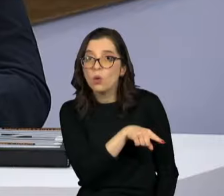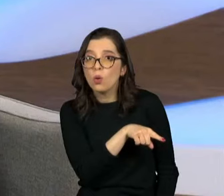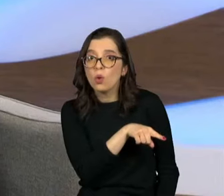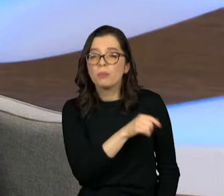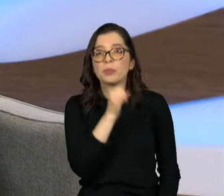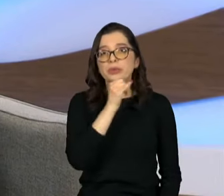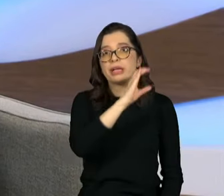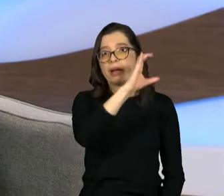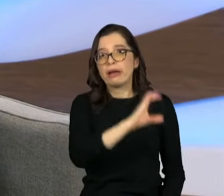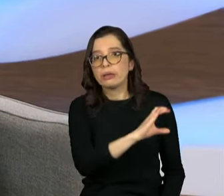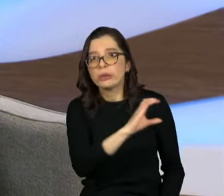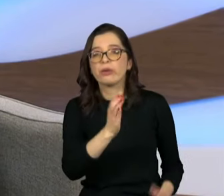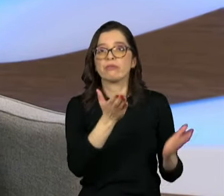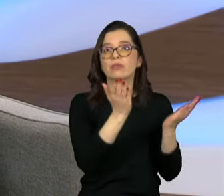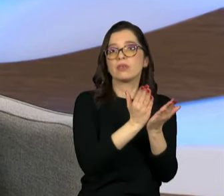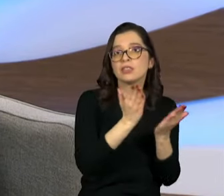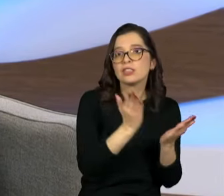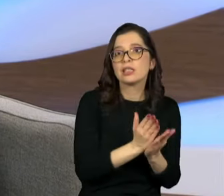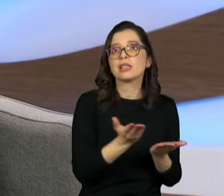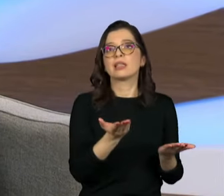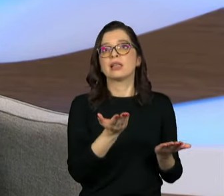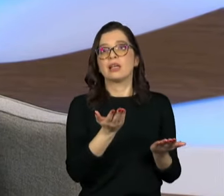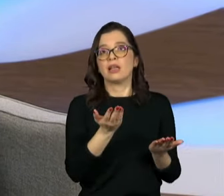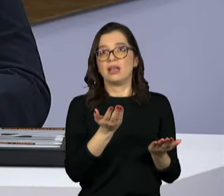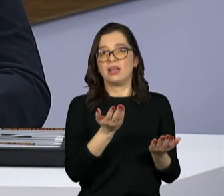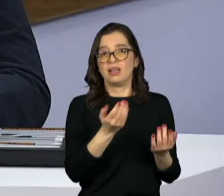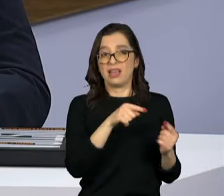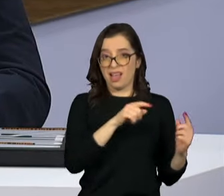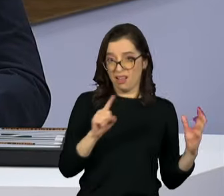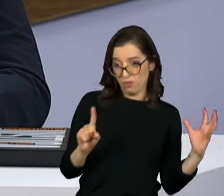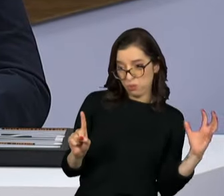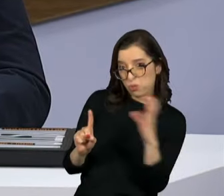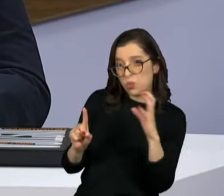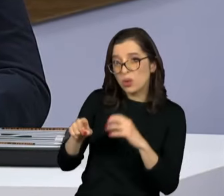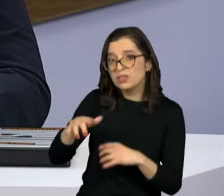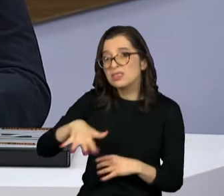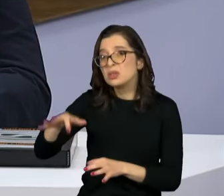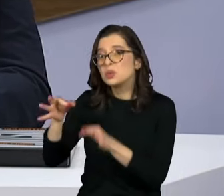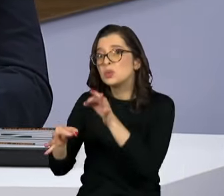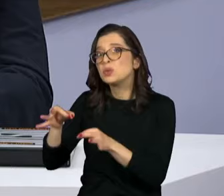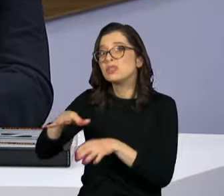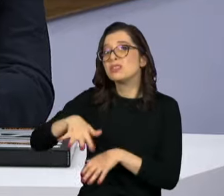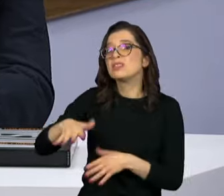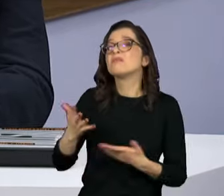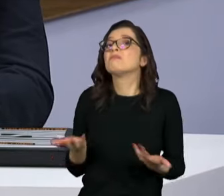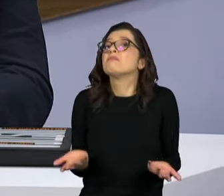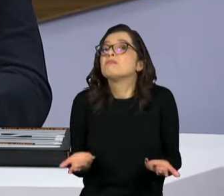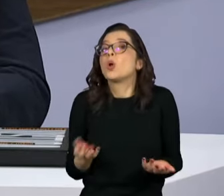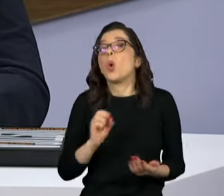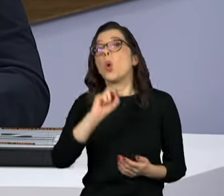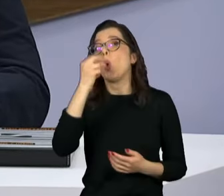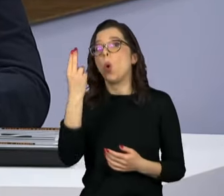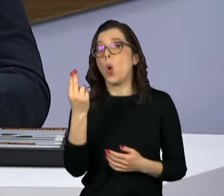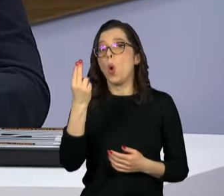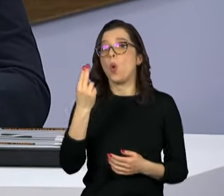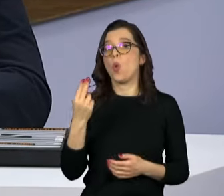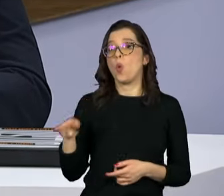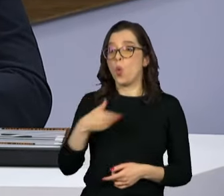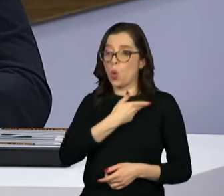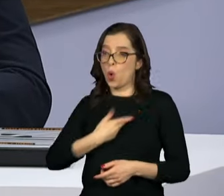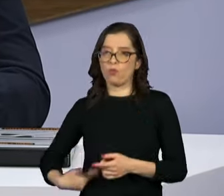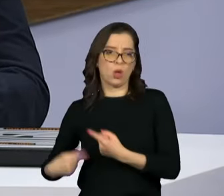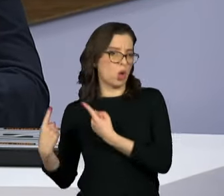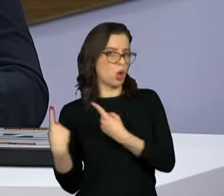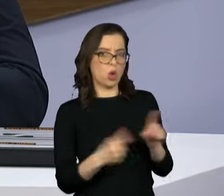julgar com base nela, ou há um espaço para as autoridades se colocarem frontalmente contra a visão da boa